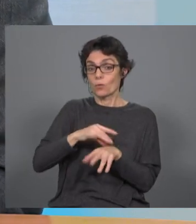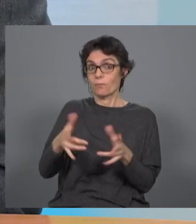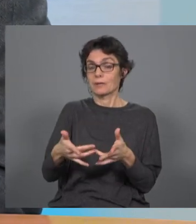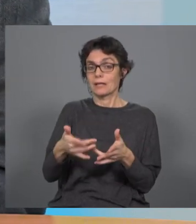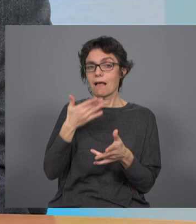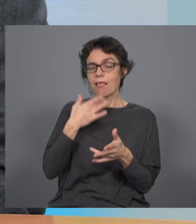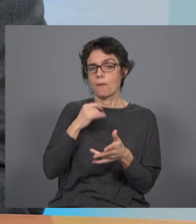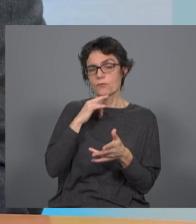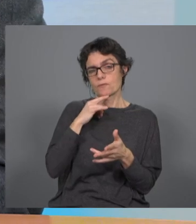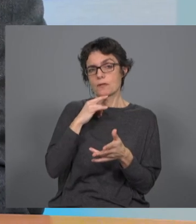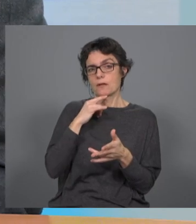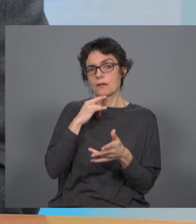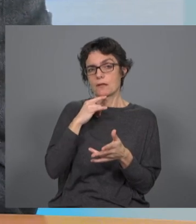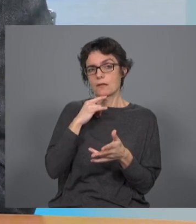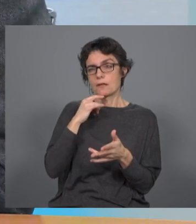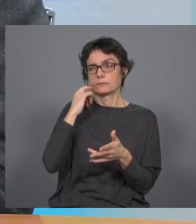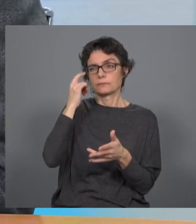e ao pó regressarás, voltarás.